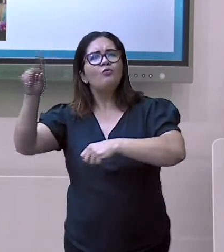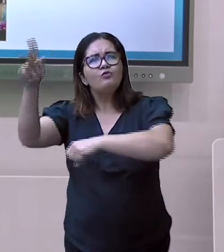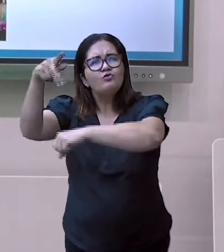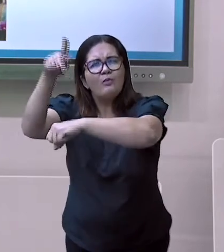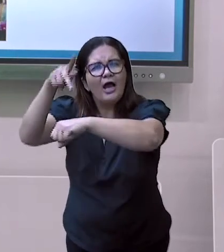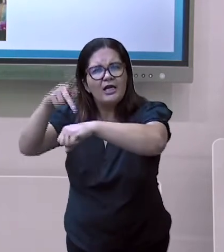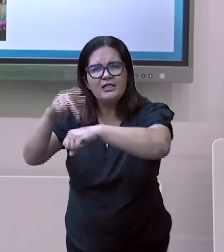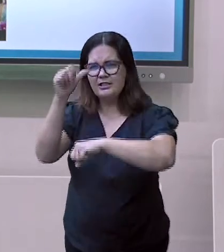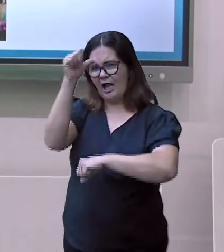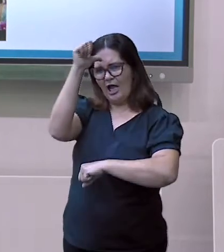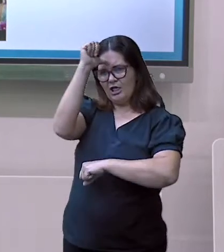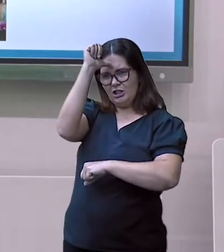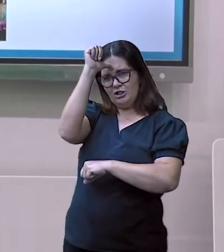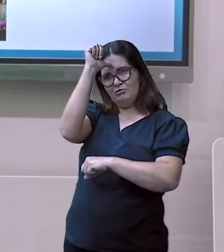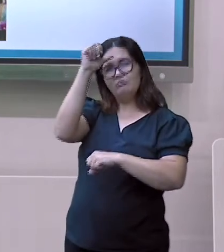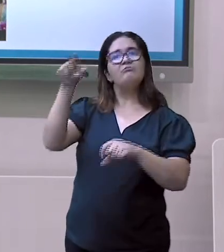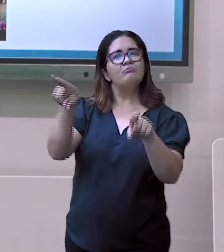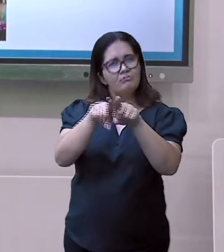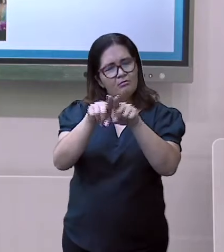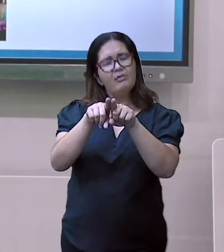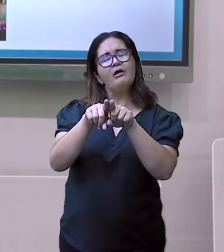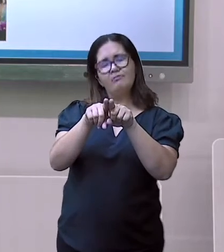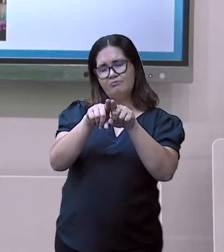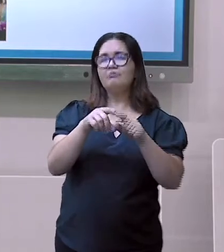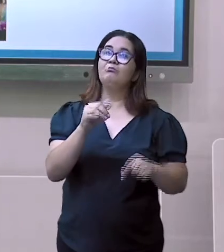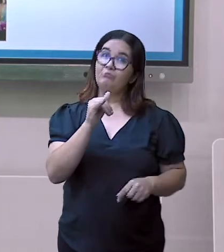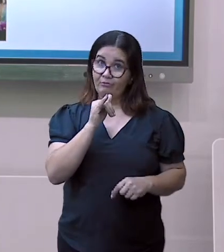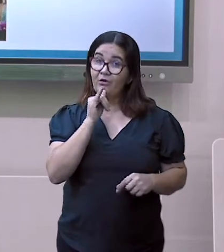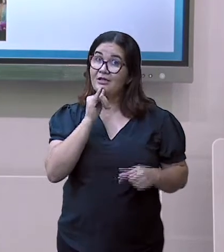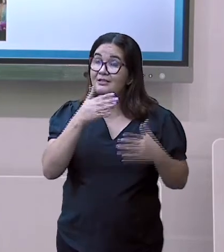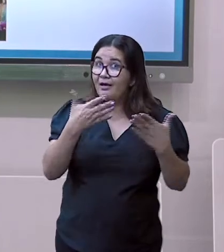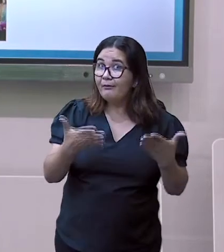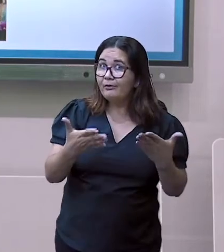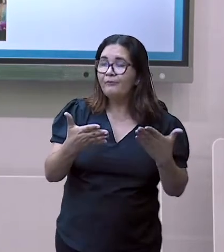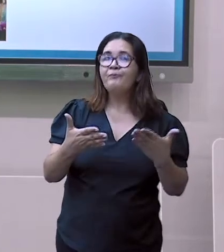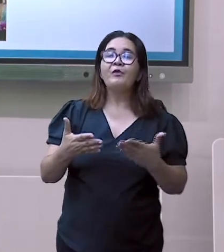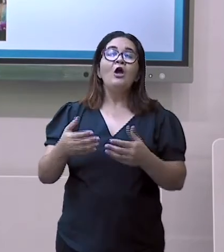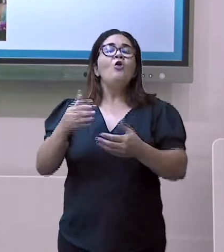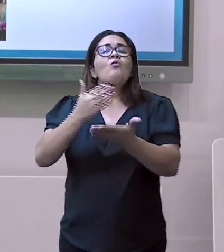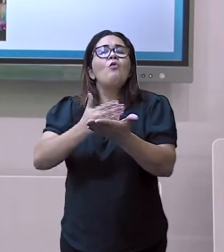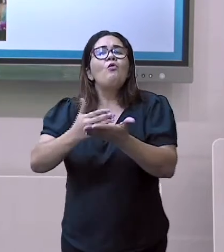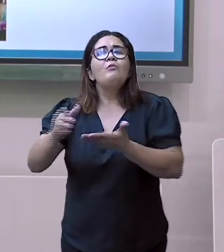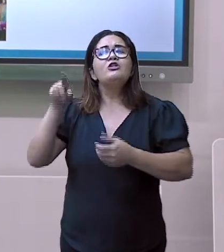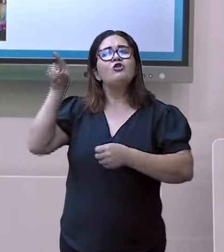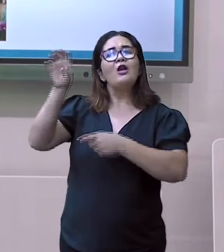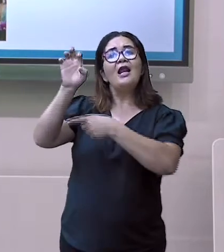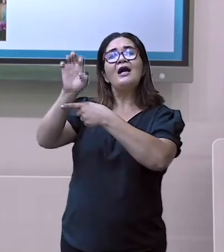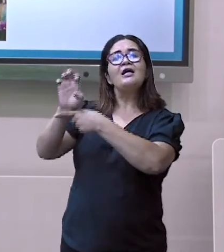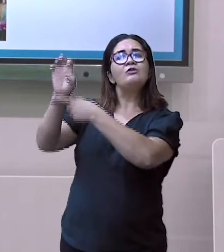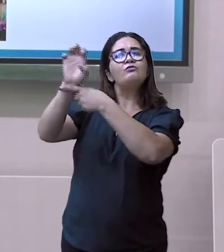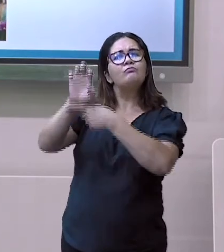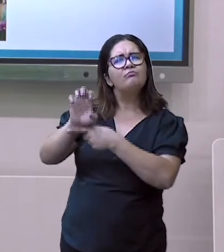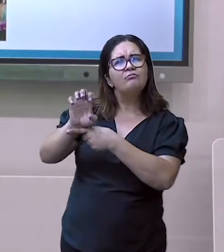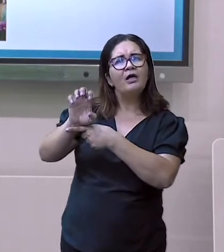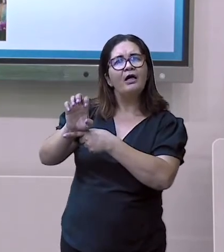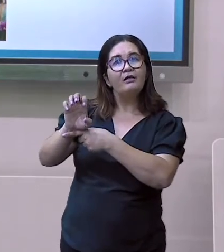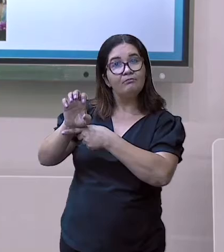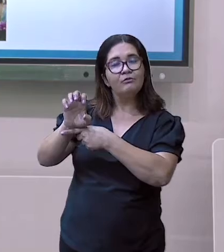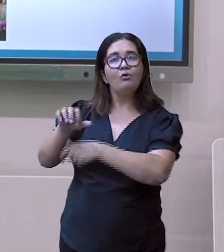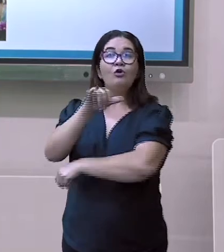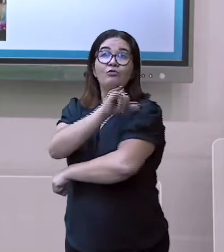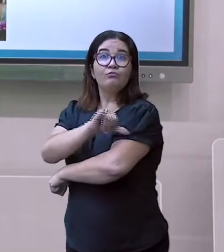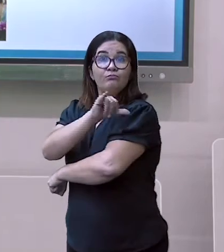fixou-se primeiramente no Rio de Janeiro e era realizada nos dias antes